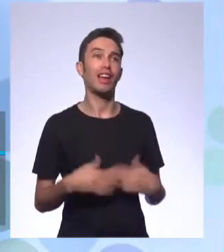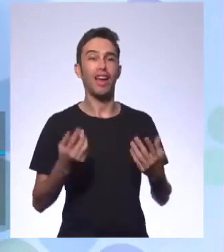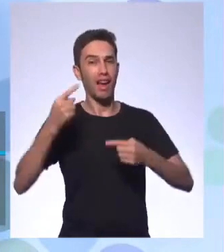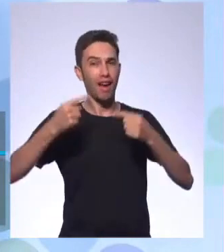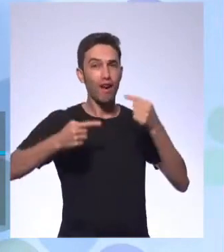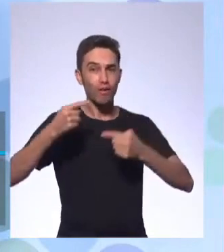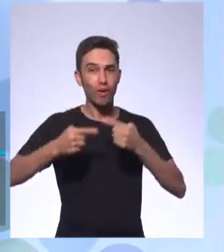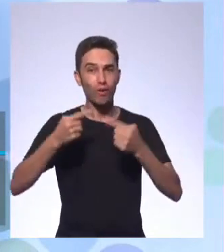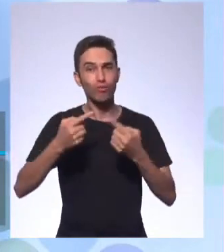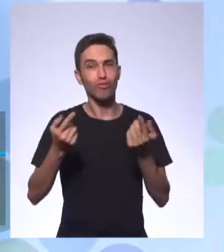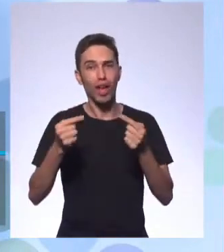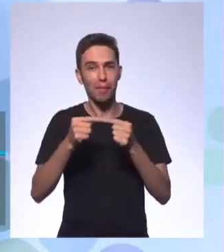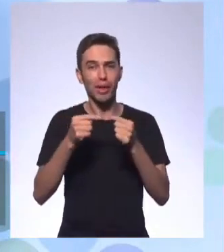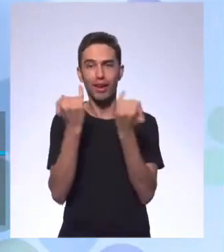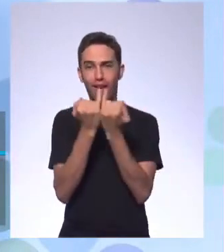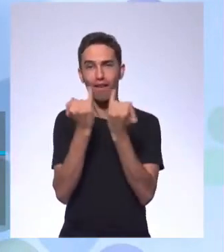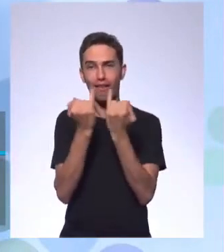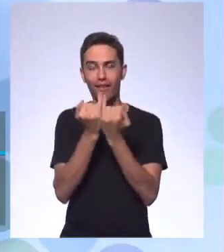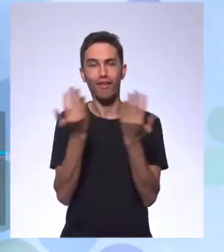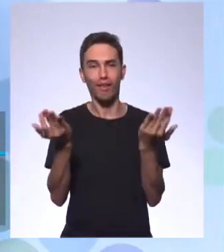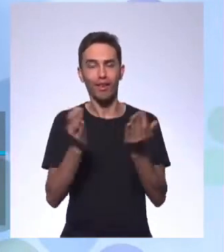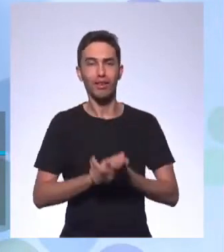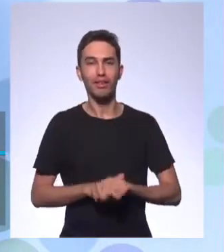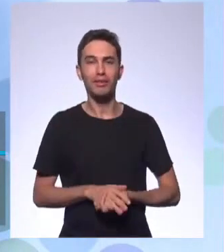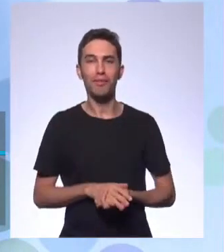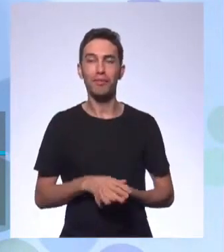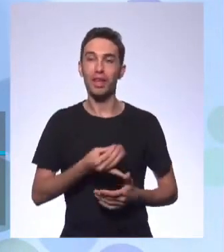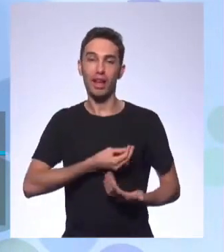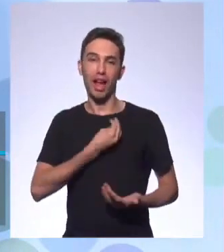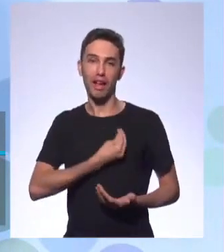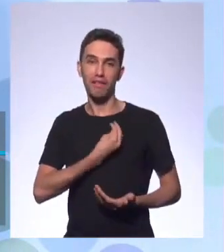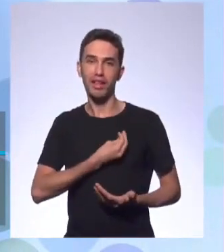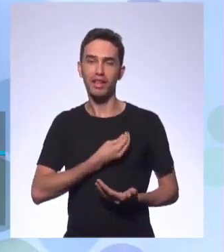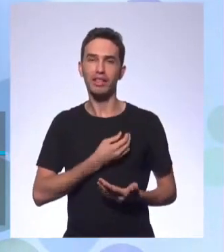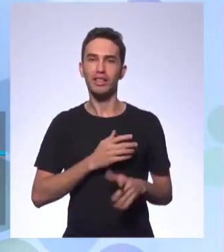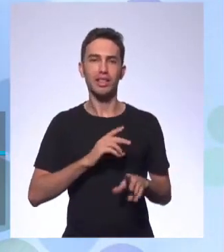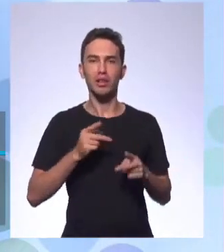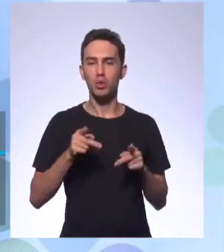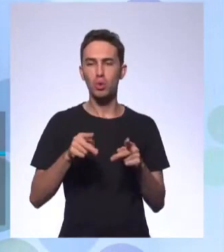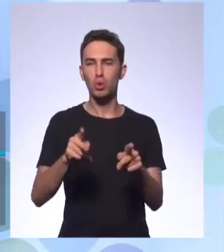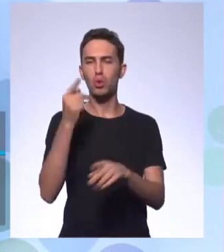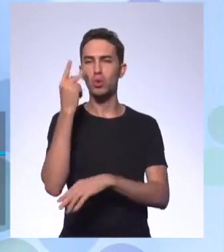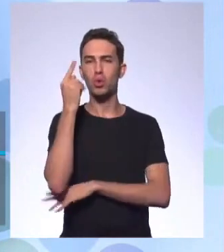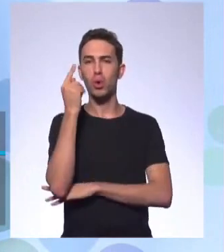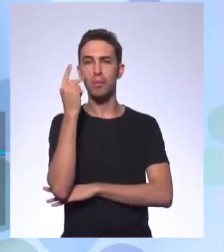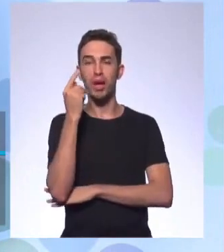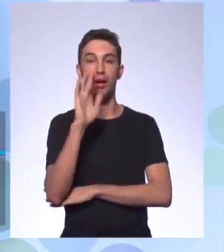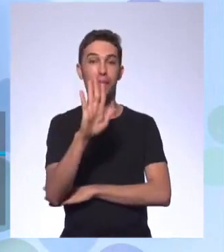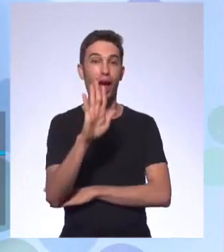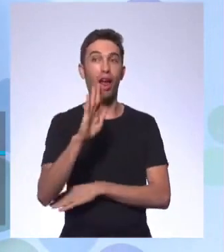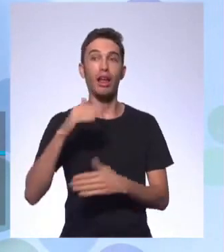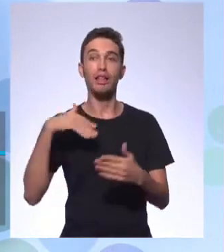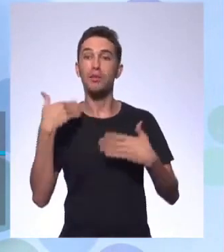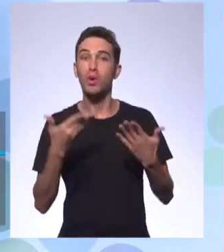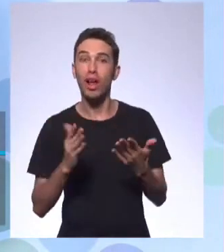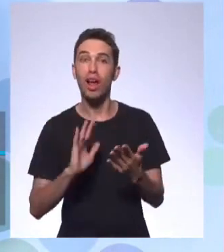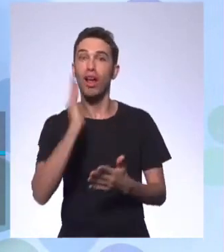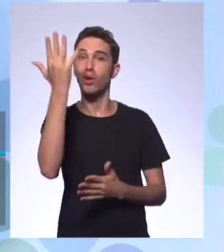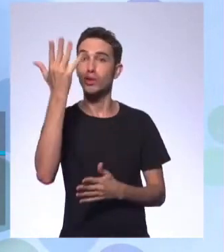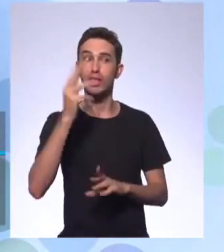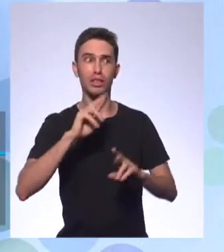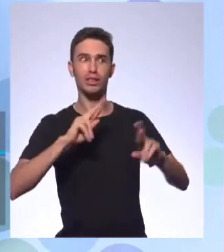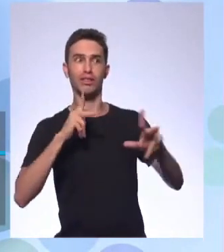conflito, Então, olha, aconteceu alguma coisa. A vida está tudo correndo de maneira natural, normal. Até que aconteceu